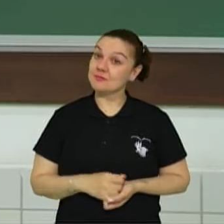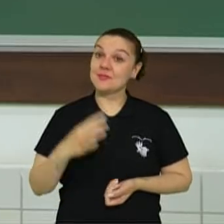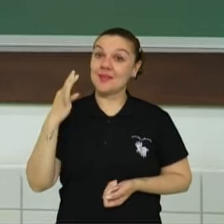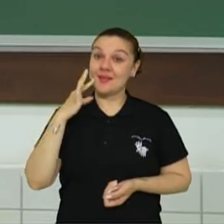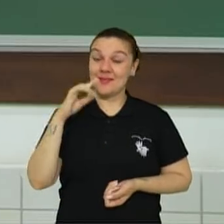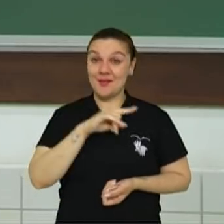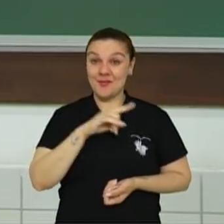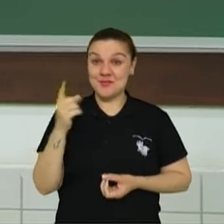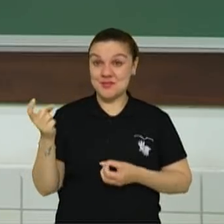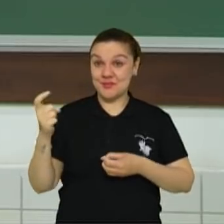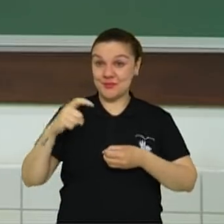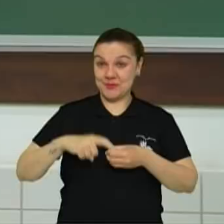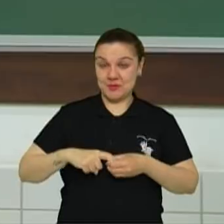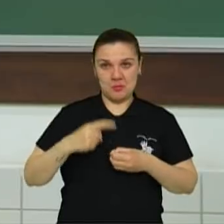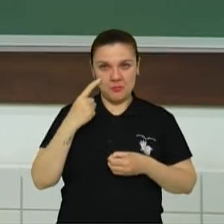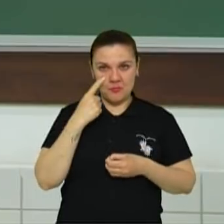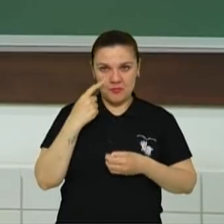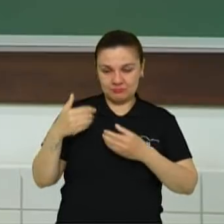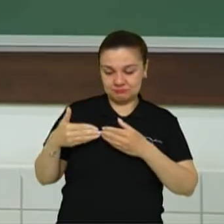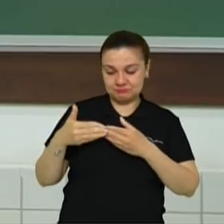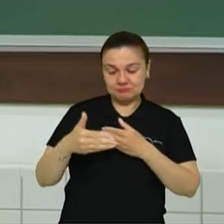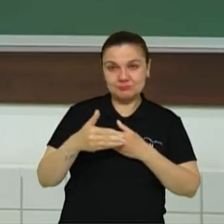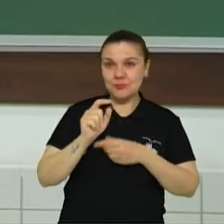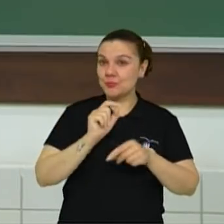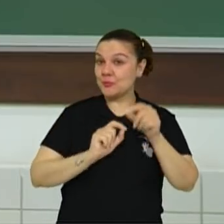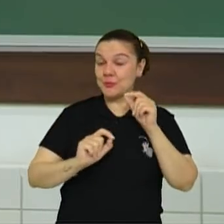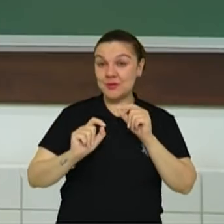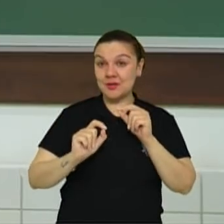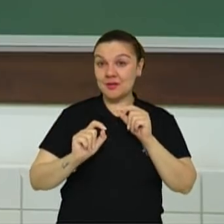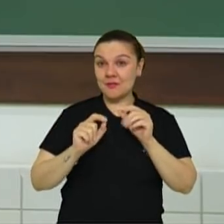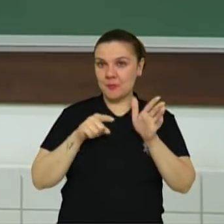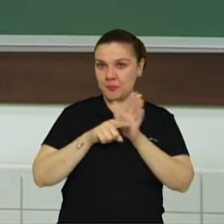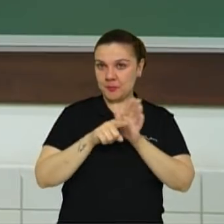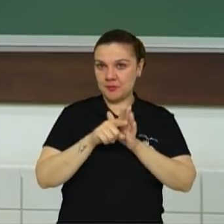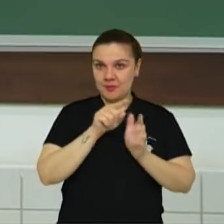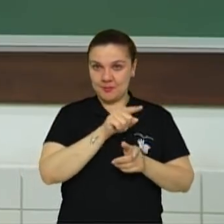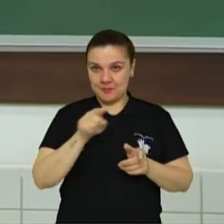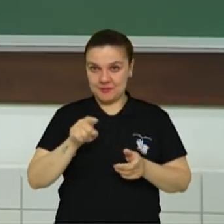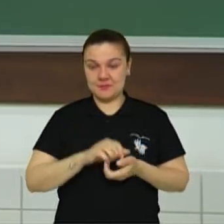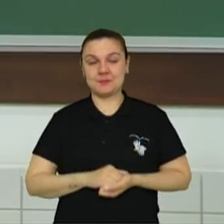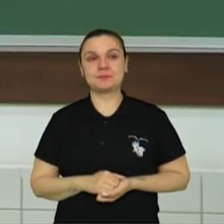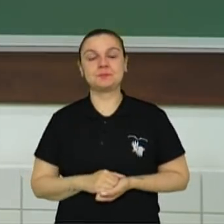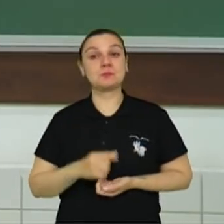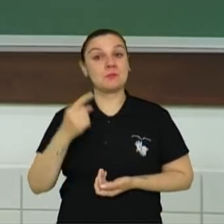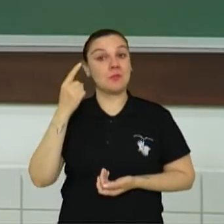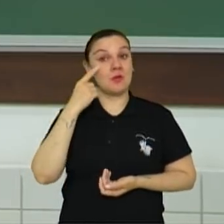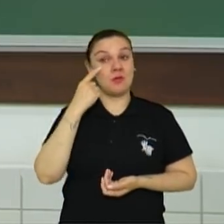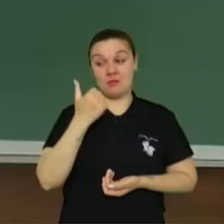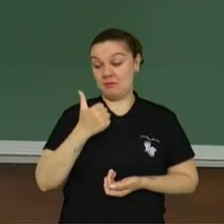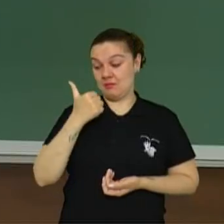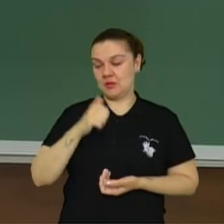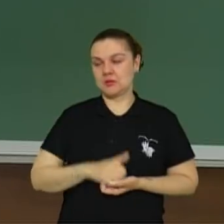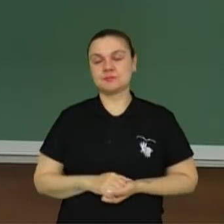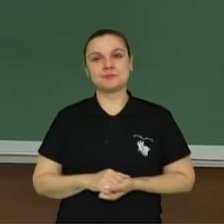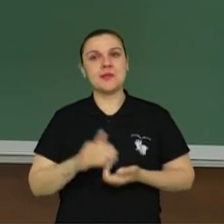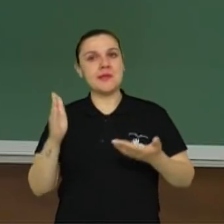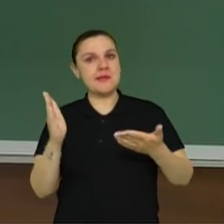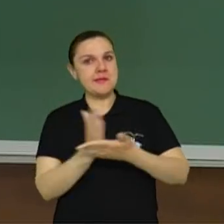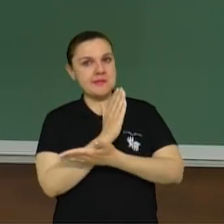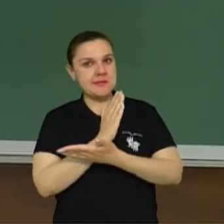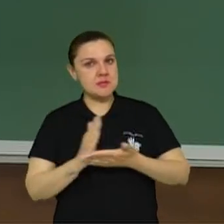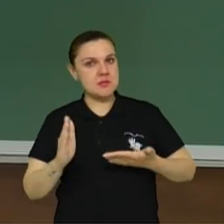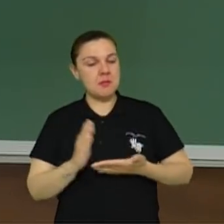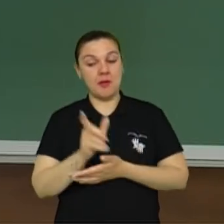Legal, galera, voltamos. Vamos retomar aqui então o que foi perguntado para você. Observe ali, ó. Classifique